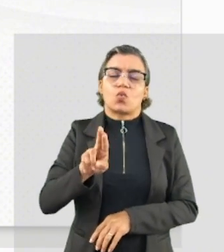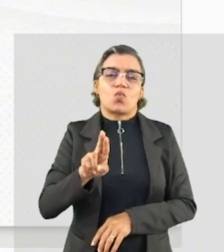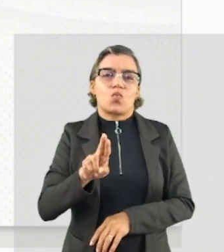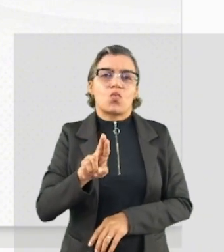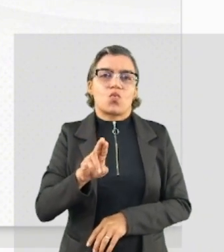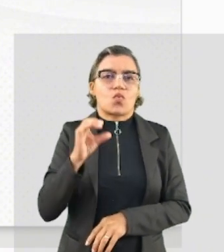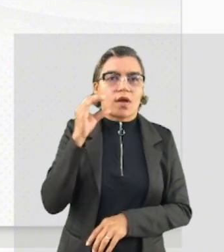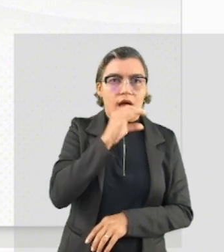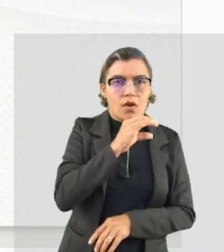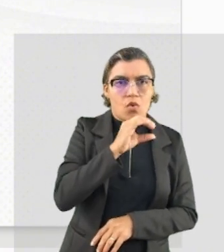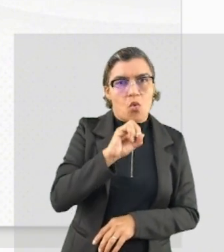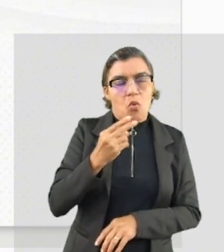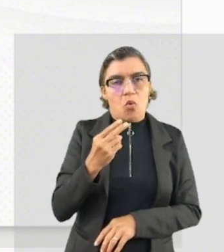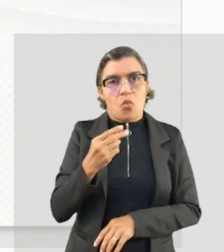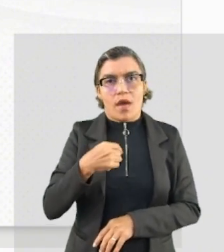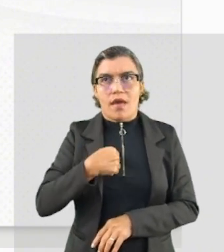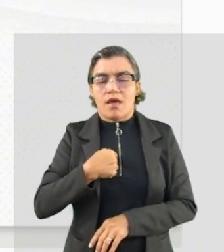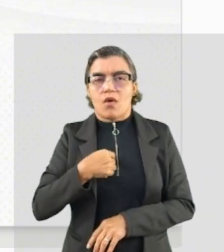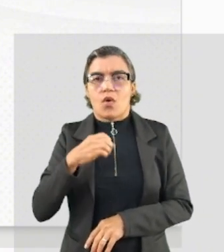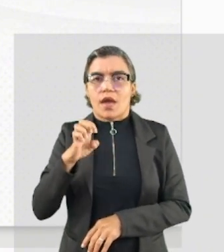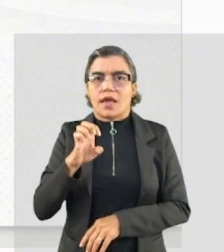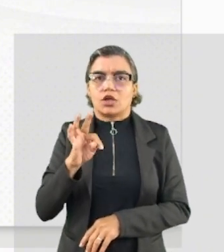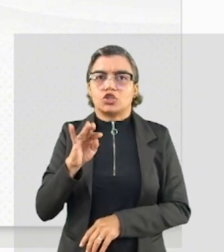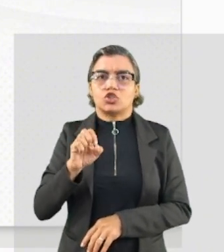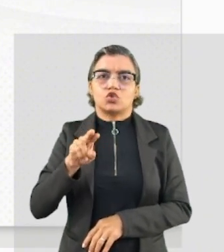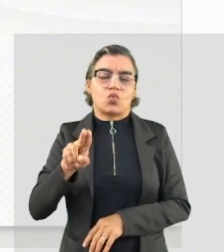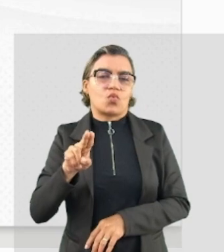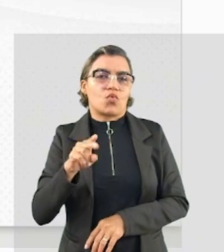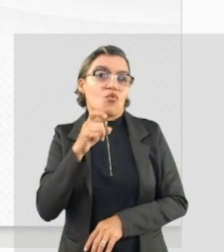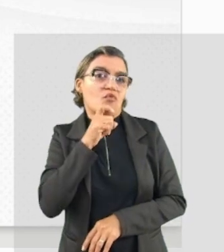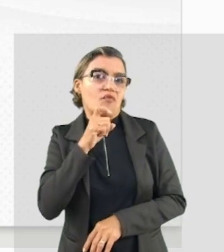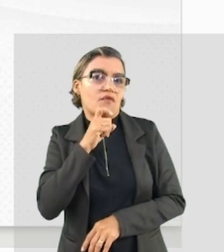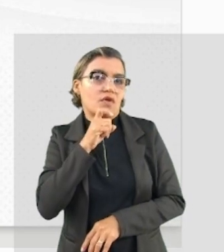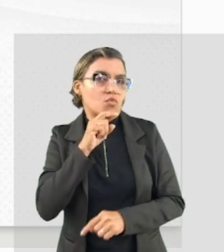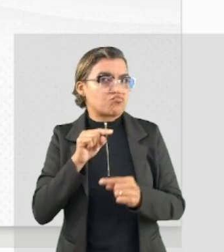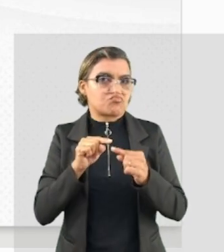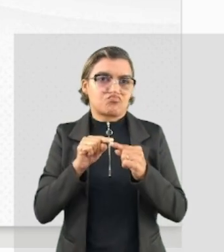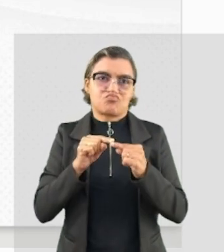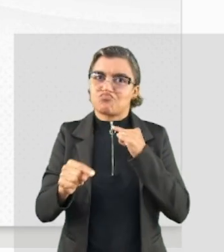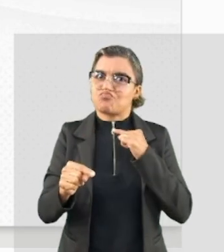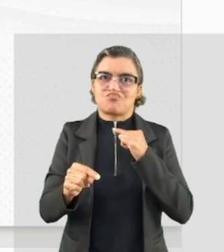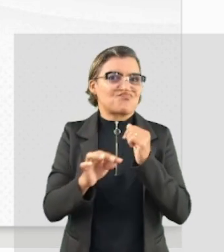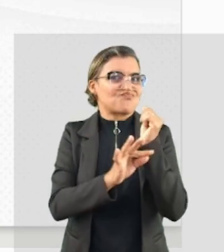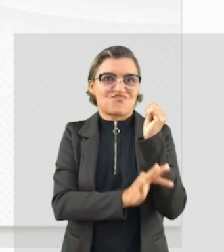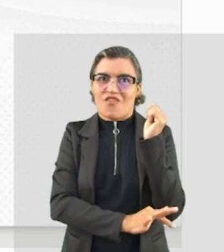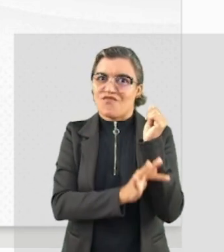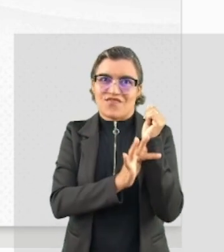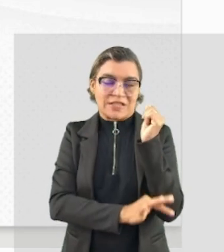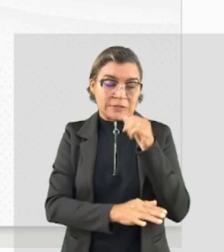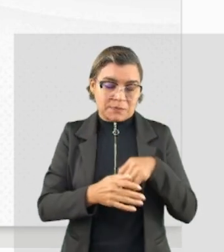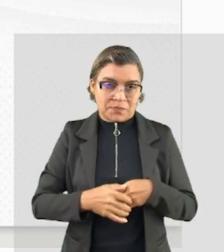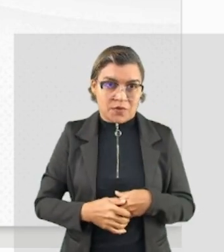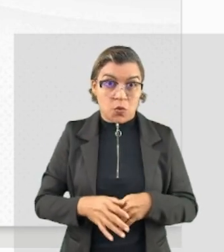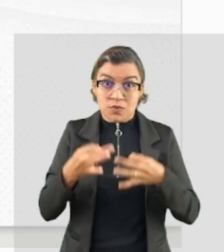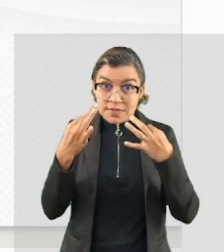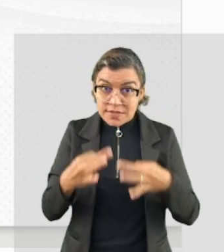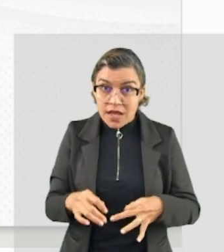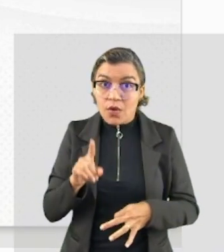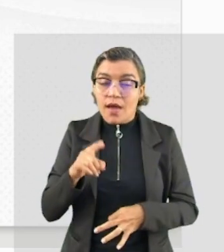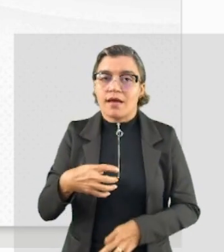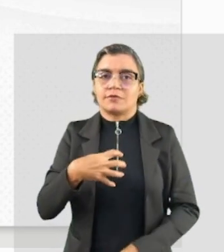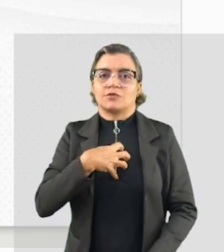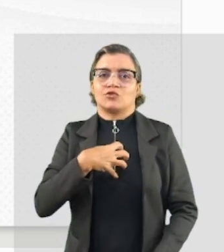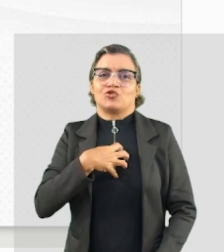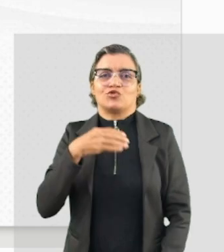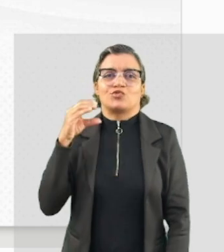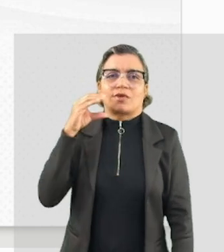frio não é adequado do ponto de vista da física. O certo seria, estou sentindo